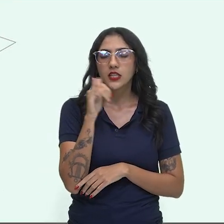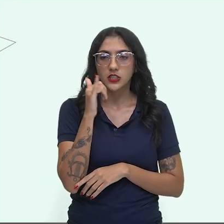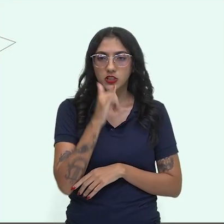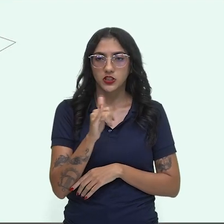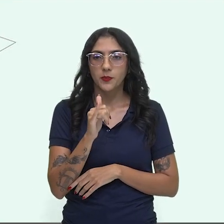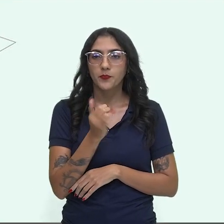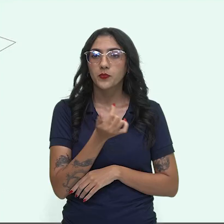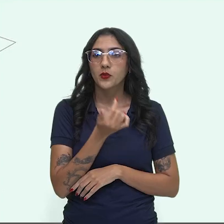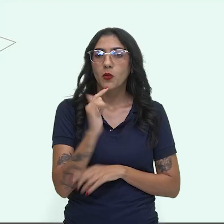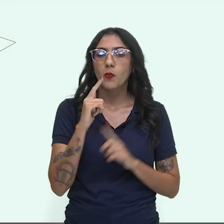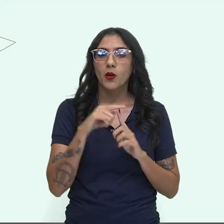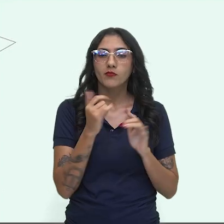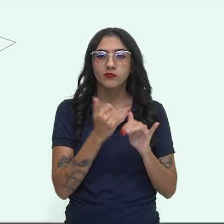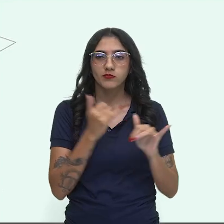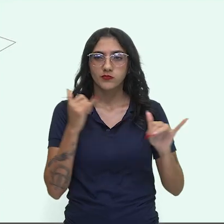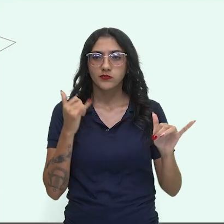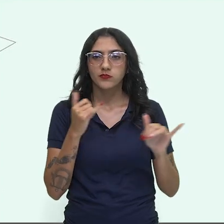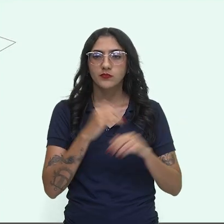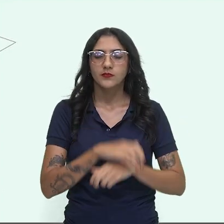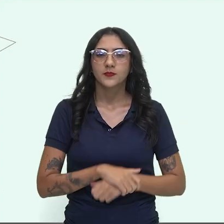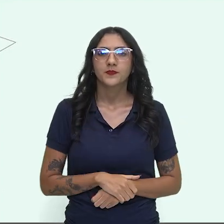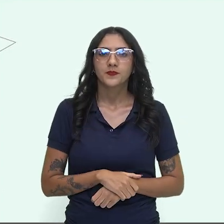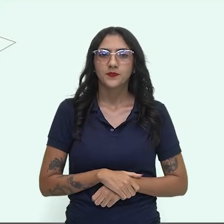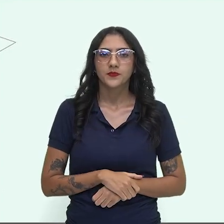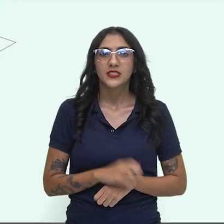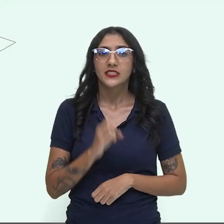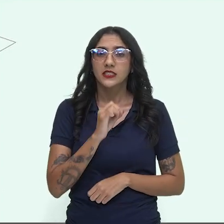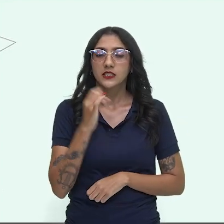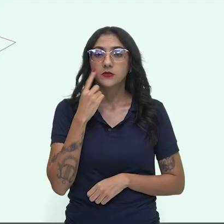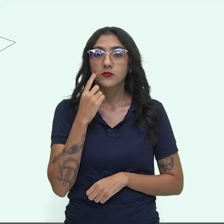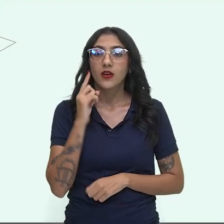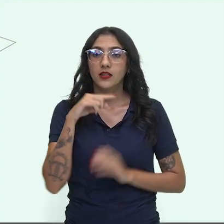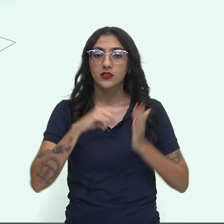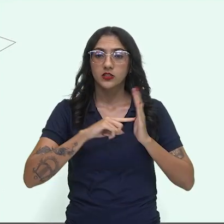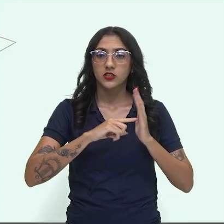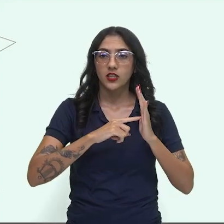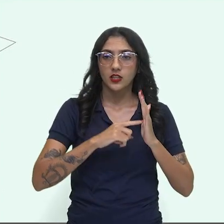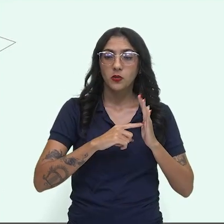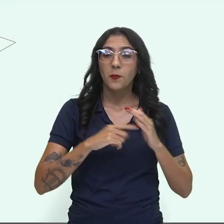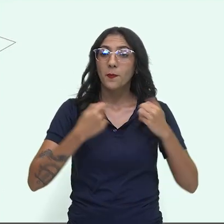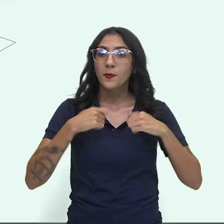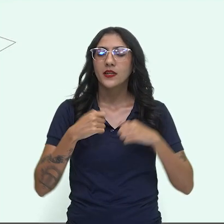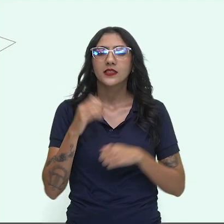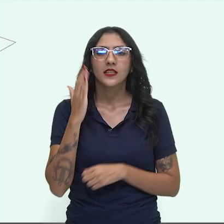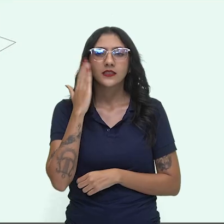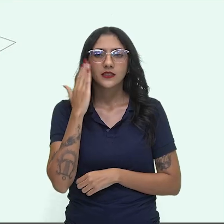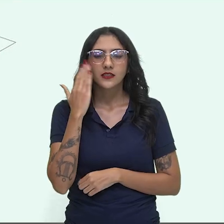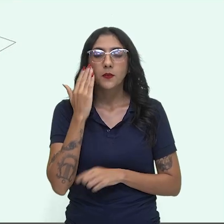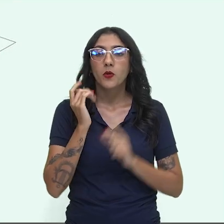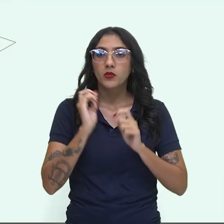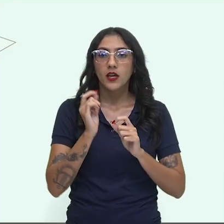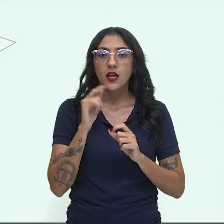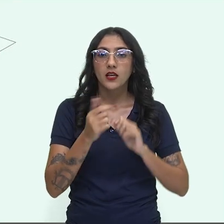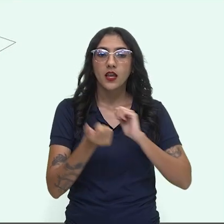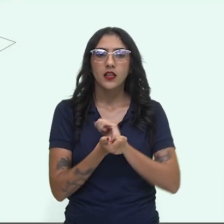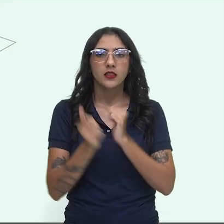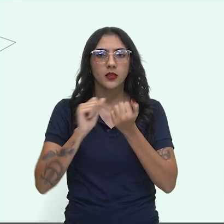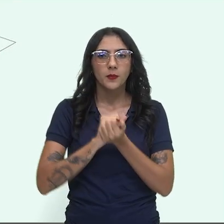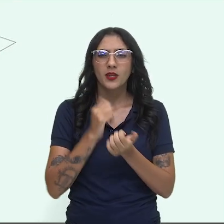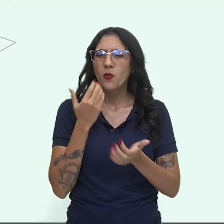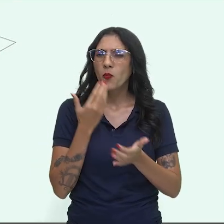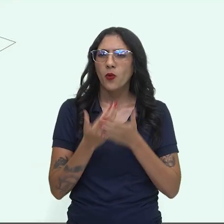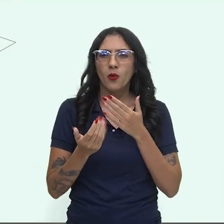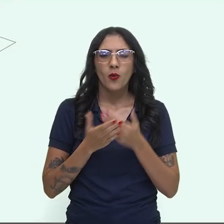em energia elétrica. Toda vez que se falar de um gerador, eu tenho que entender que ele transforma